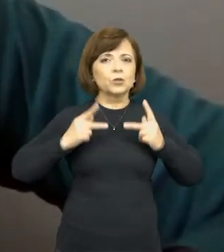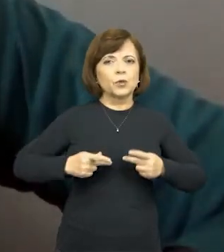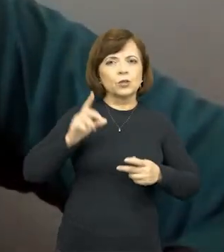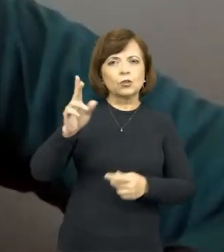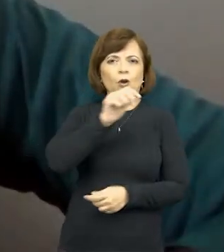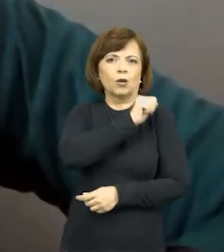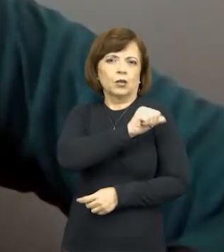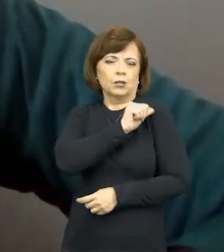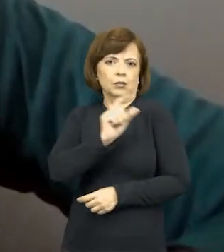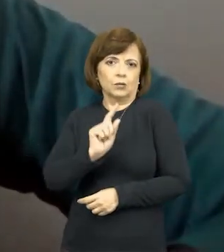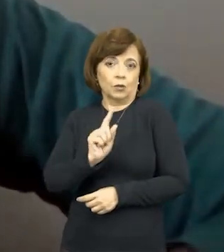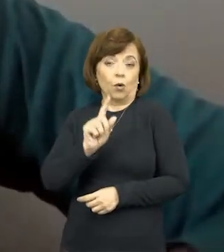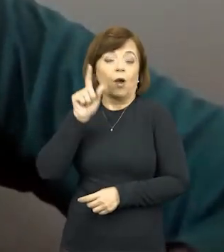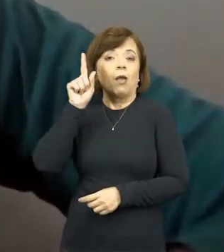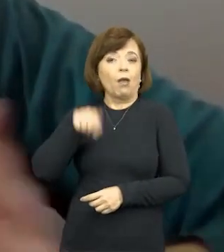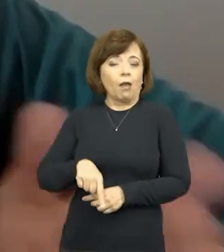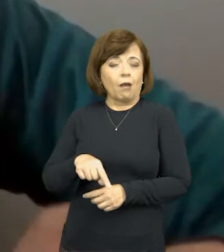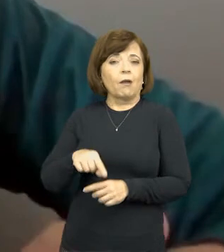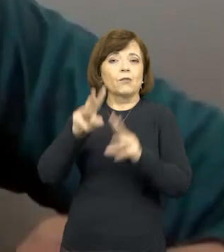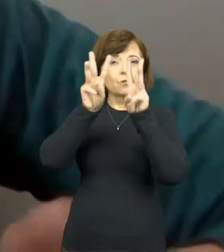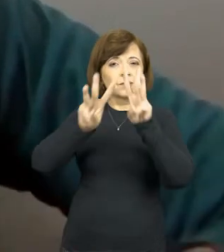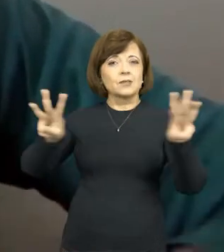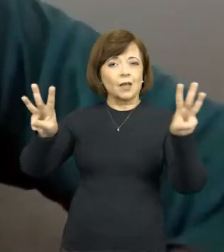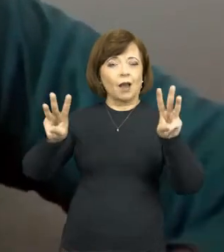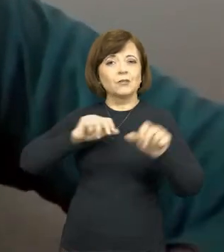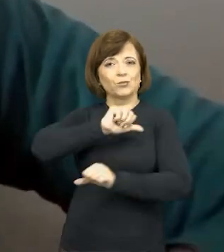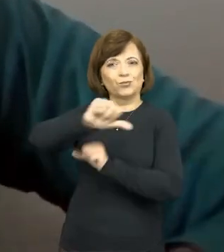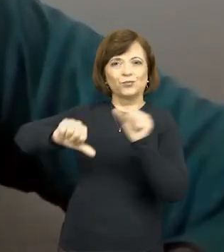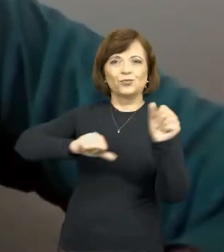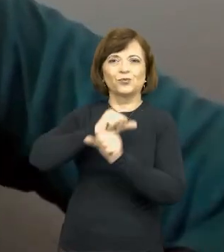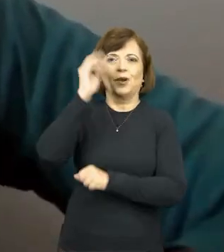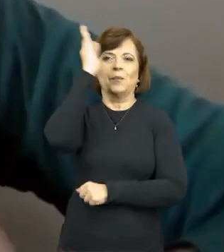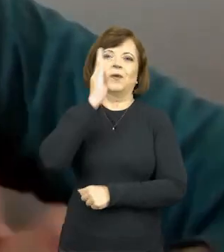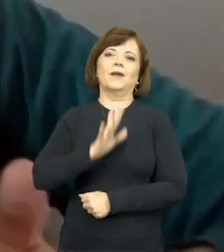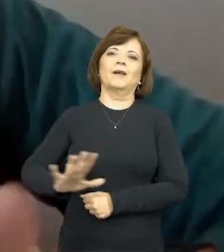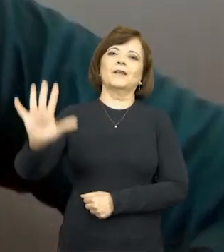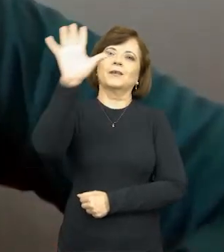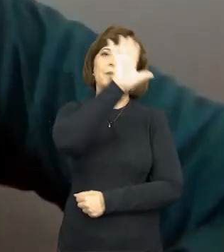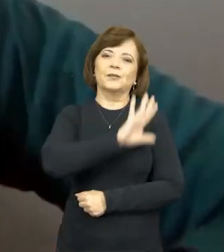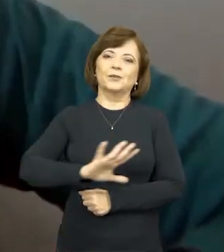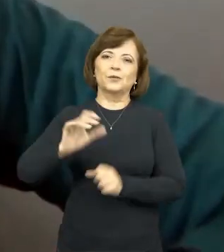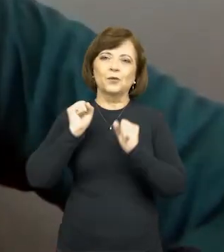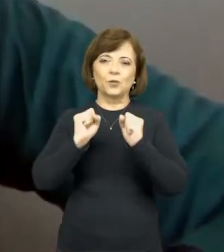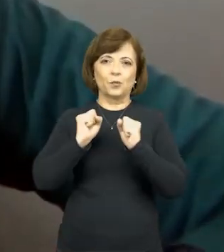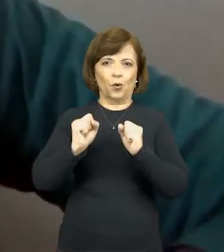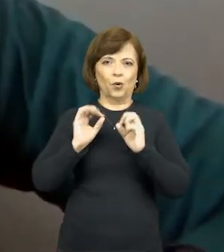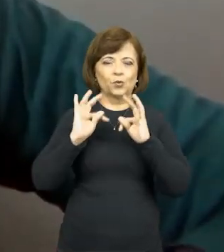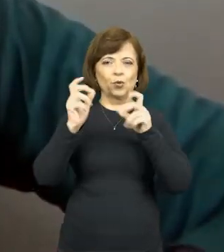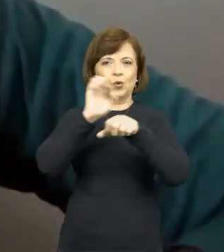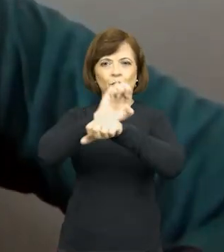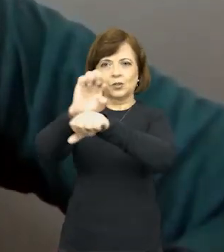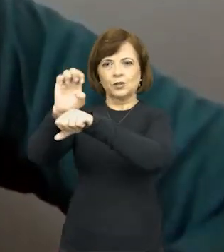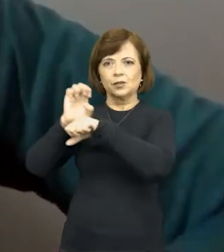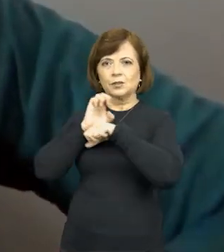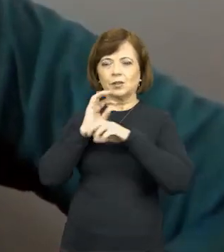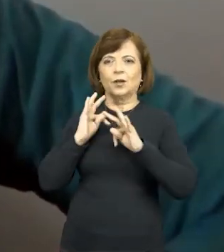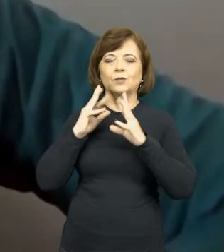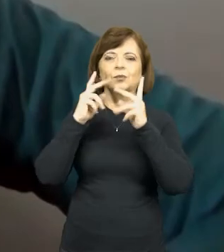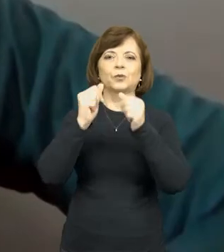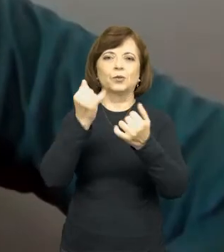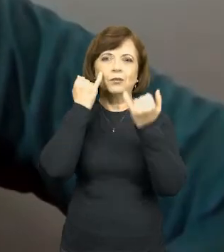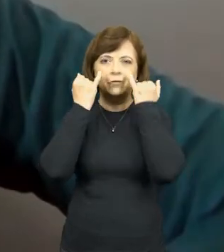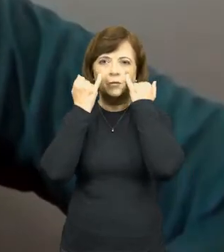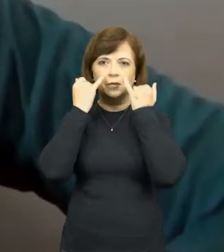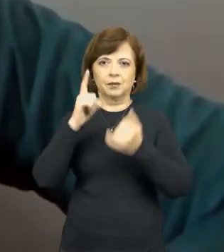Ministério Público do Rio de Janeiro, porque esse site se tornou nacional, então temos informações sobre a atuação do Ministério Público de todos os estados e do Ministério